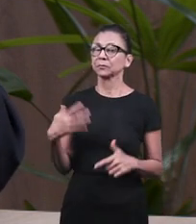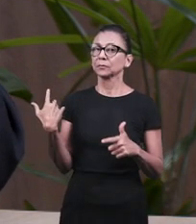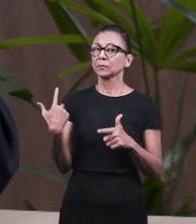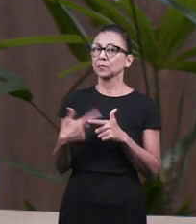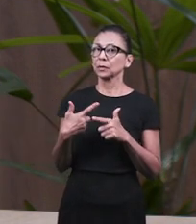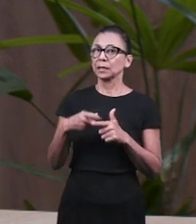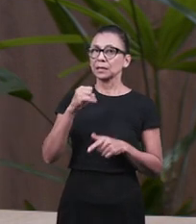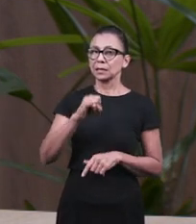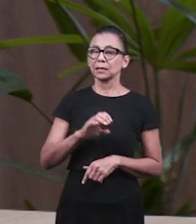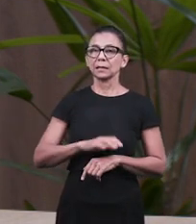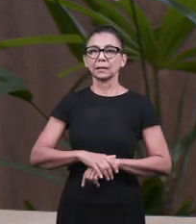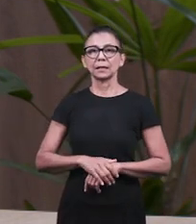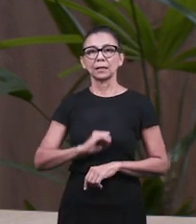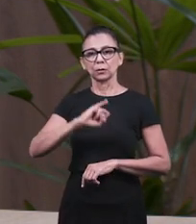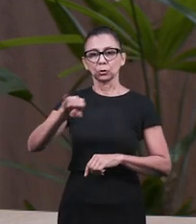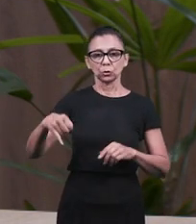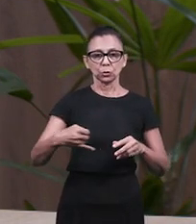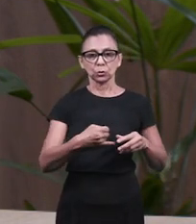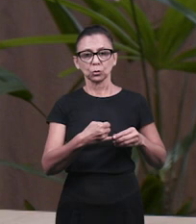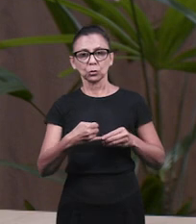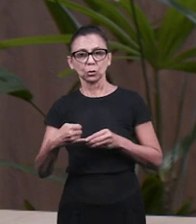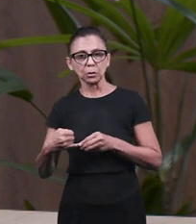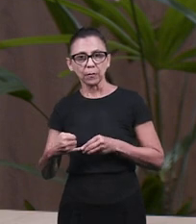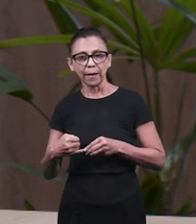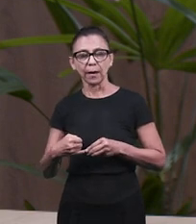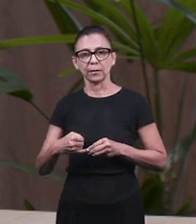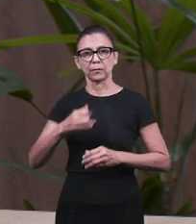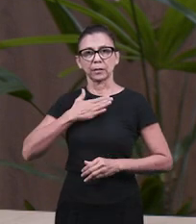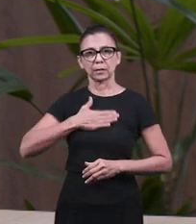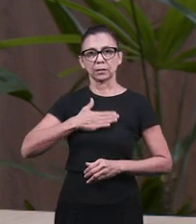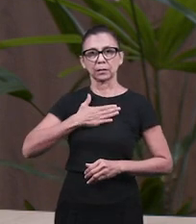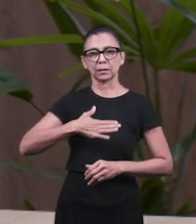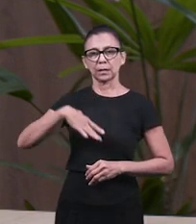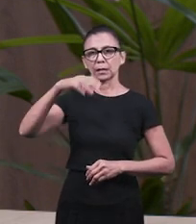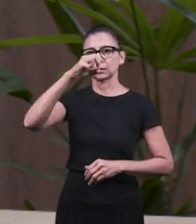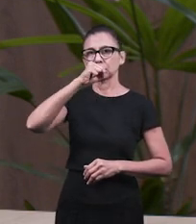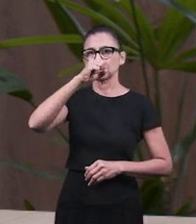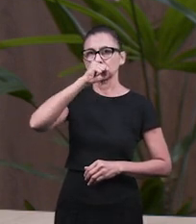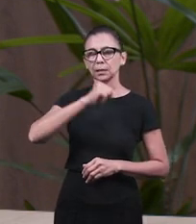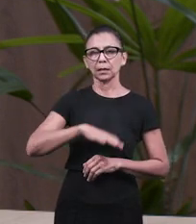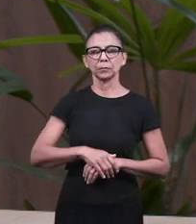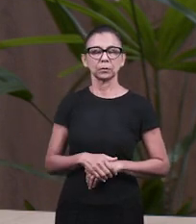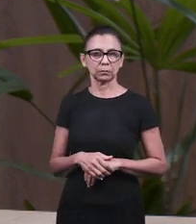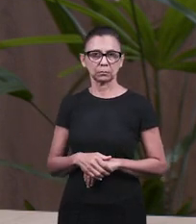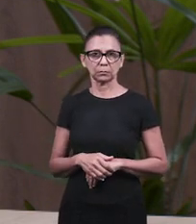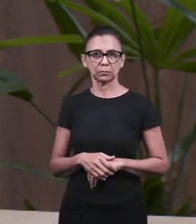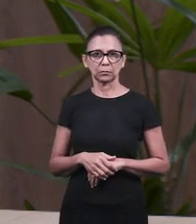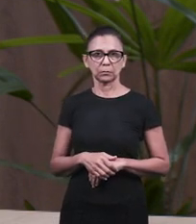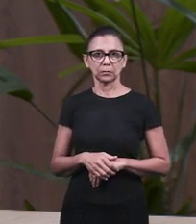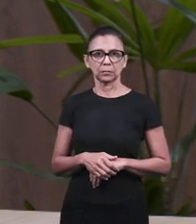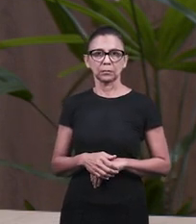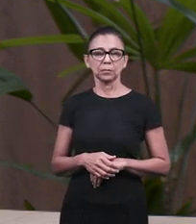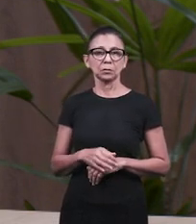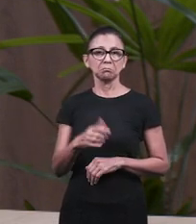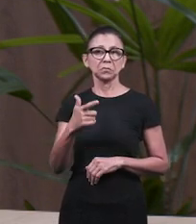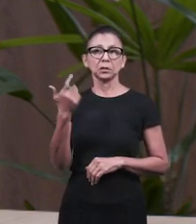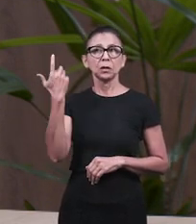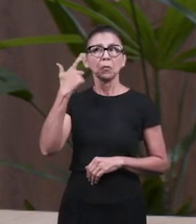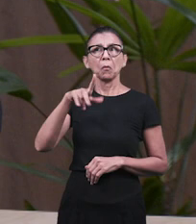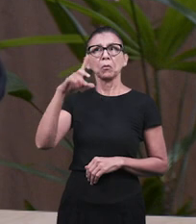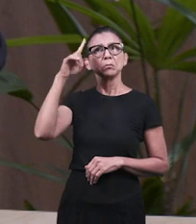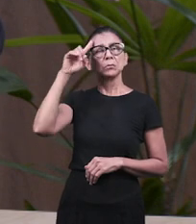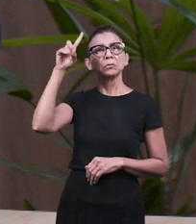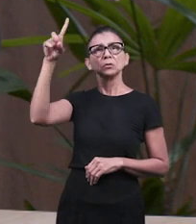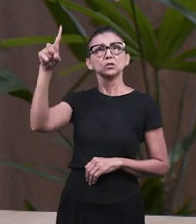coração. Porque se Josué lhe houvesse dado repouso, não falaria depois disso de outro dia.